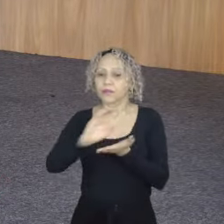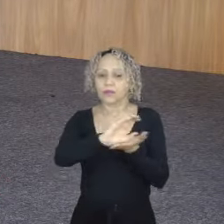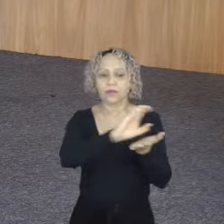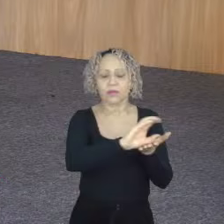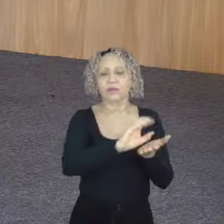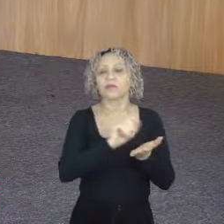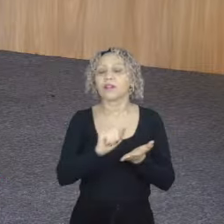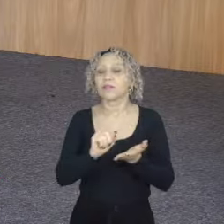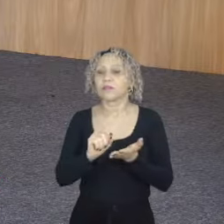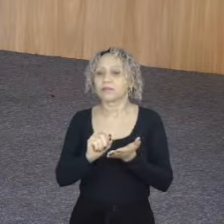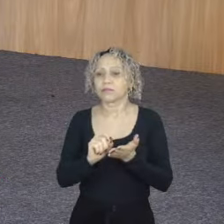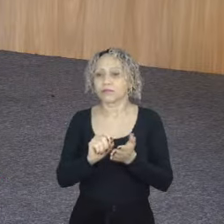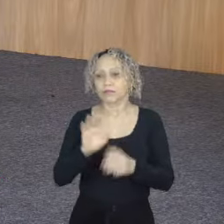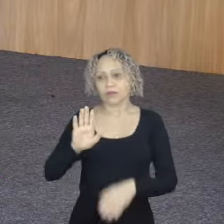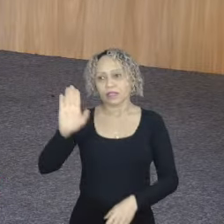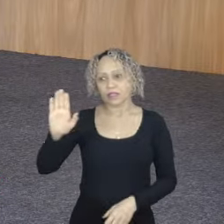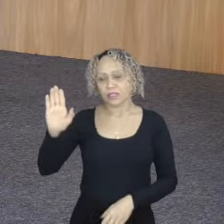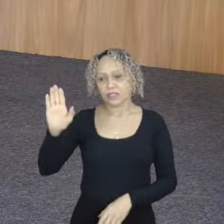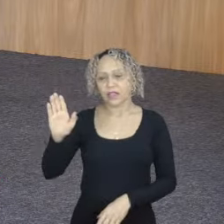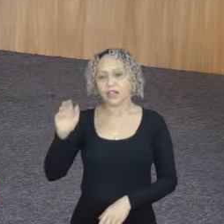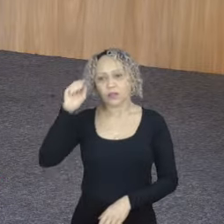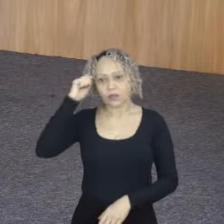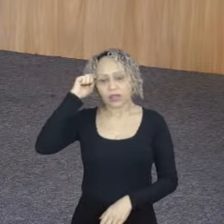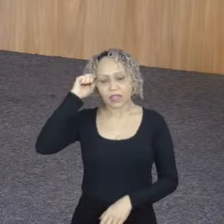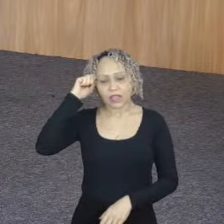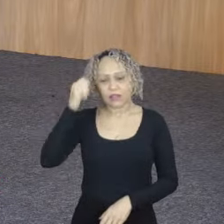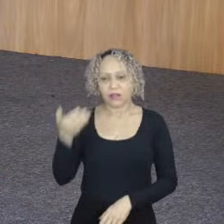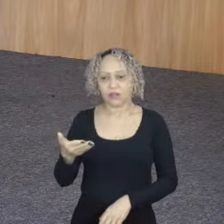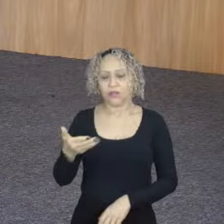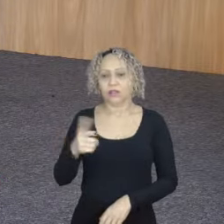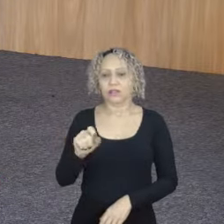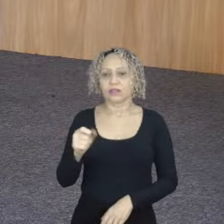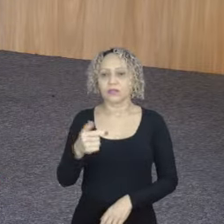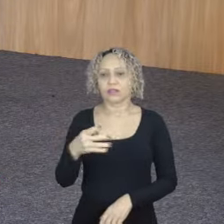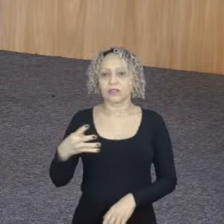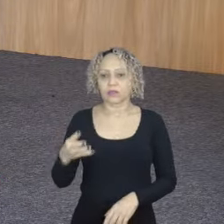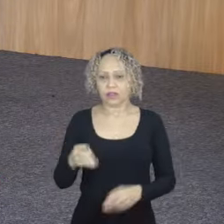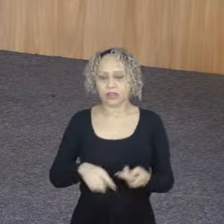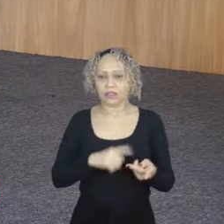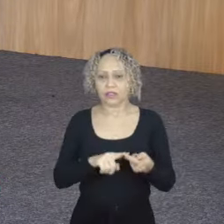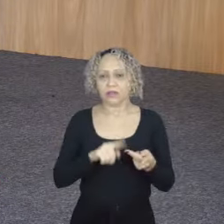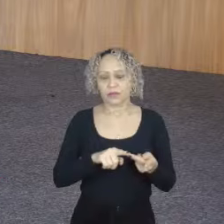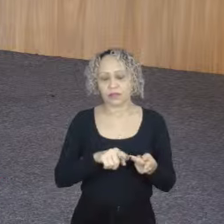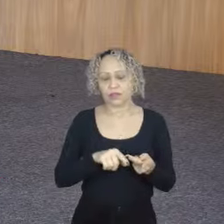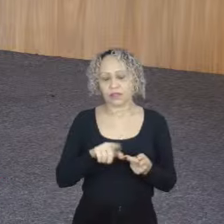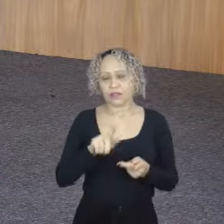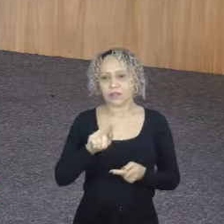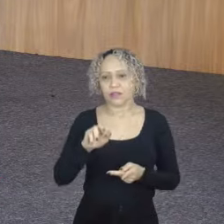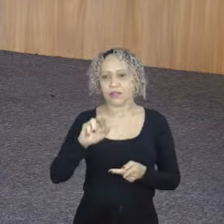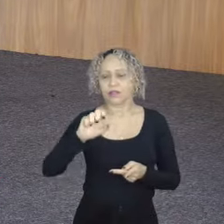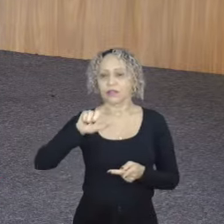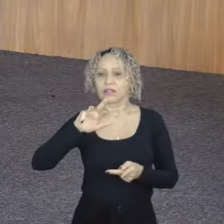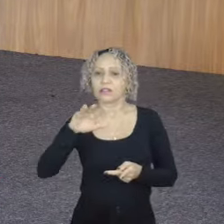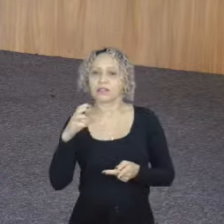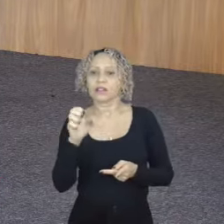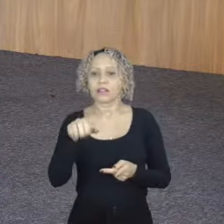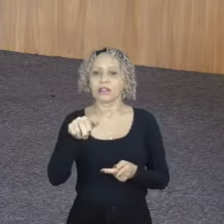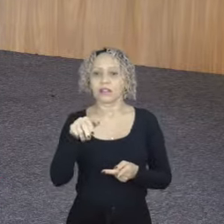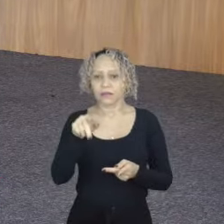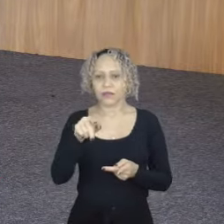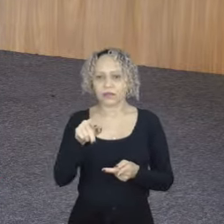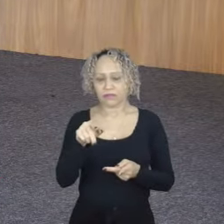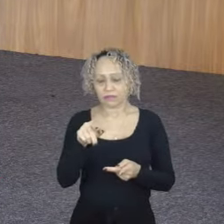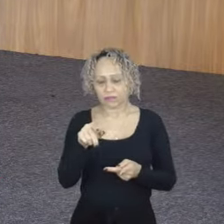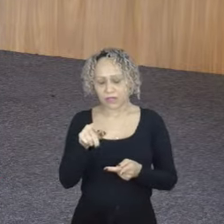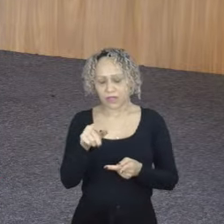em 2024. O Guilherme Mello, secretário de Política Econômica do Ministério da Fazenda, vai fazer a relação dos